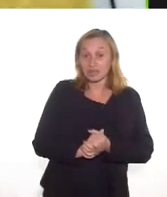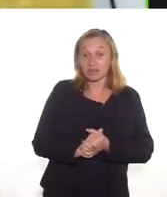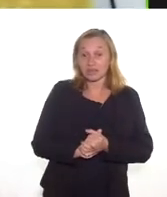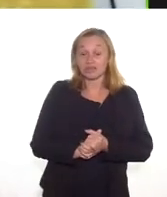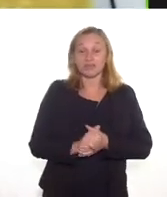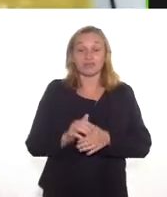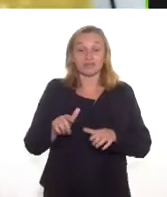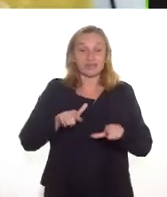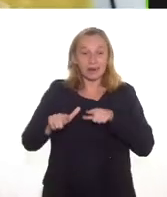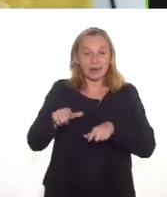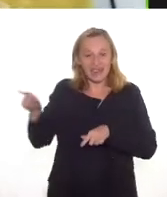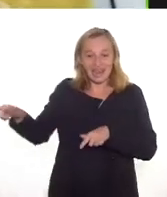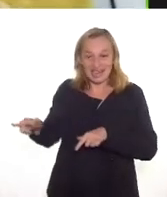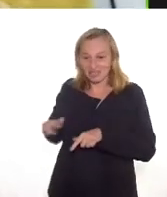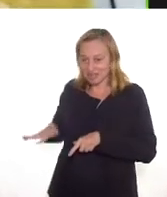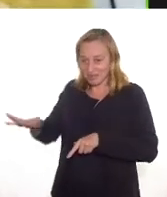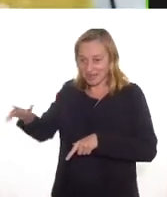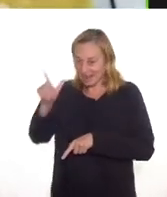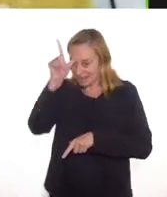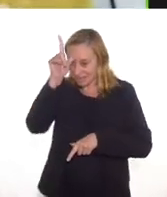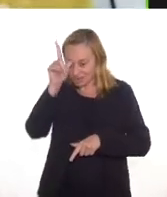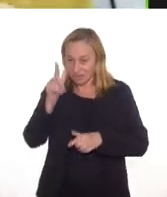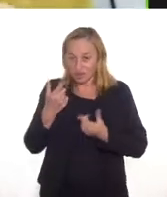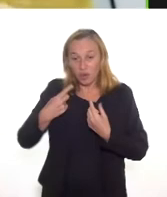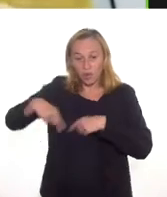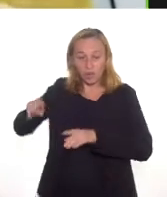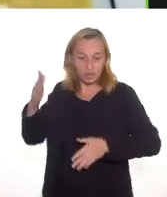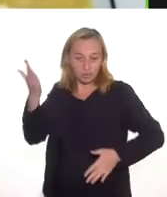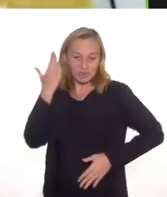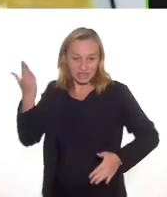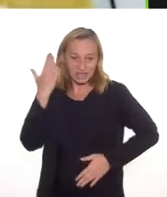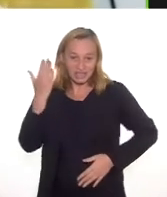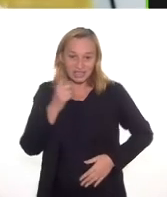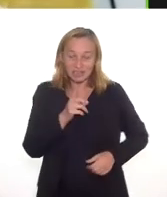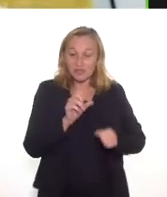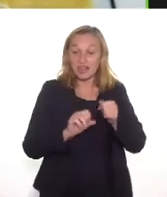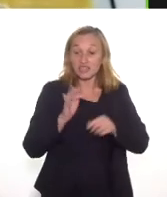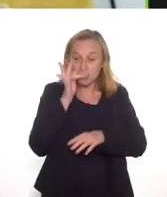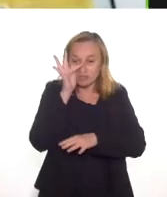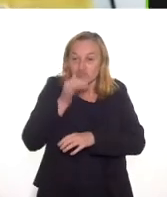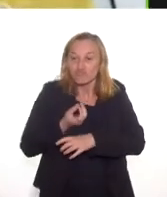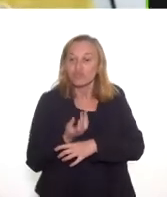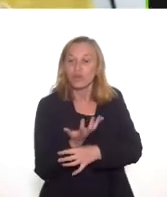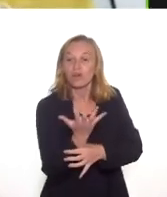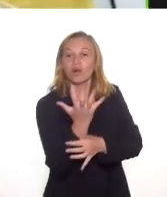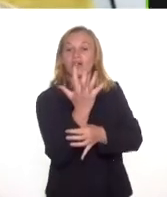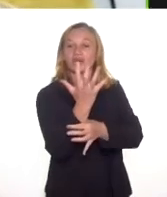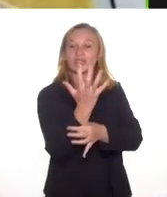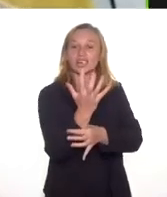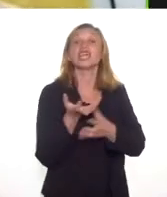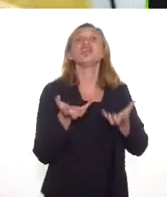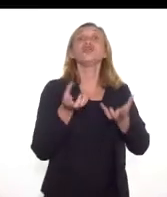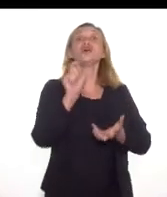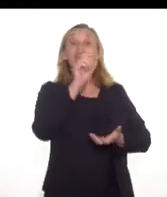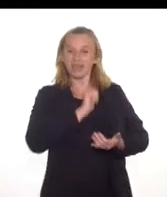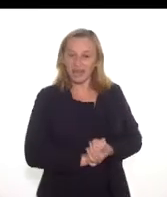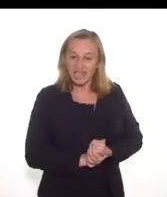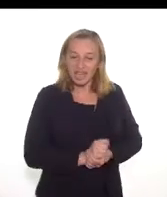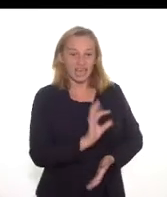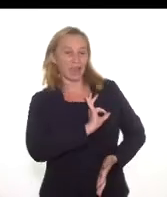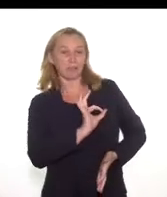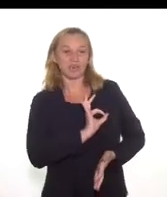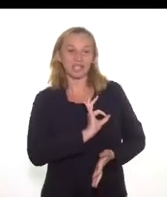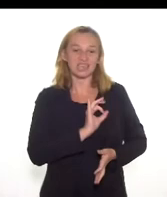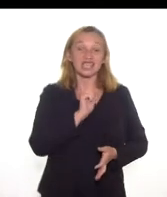no Alemão, que combate à criminalidade não se faz com rosas. Vossa Excelência queria o quê? Que a Polícia